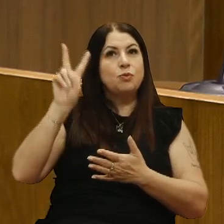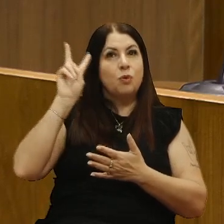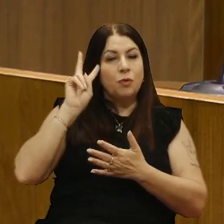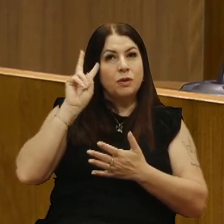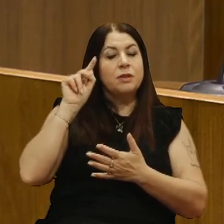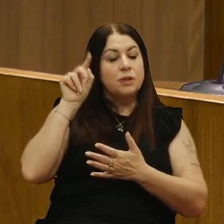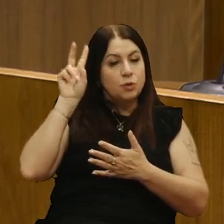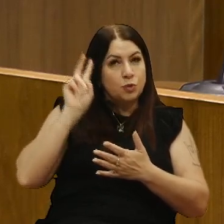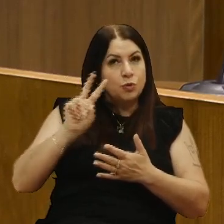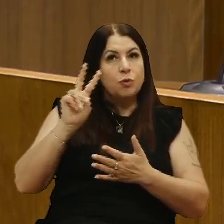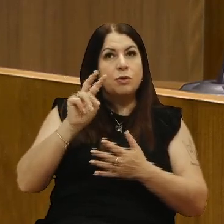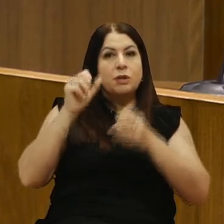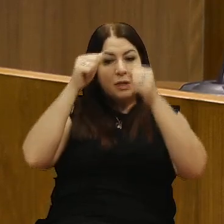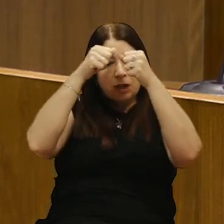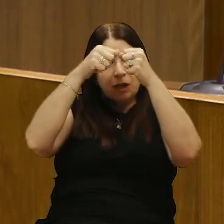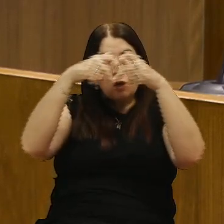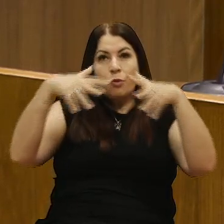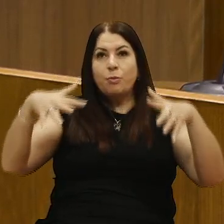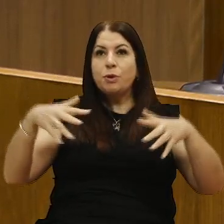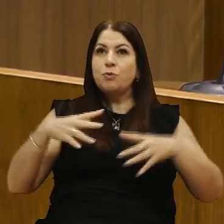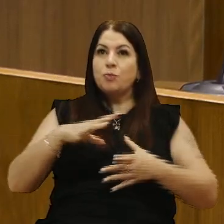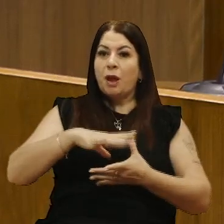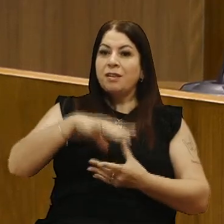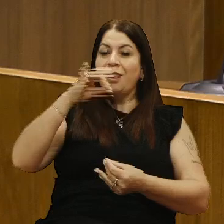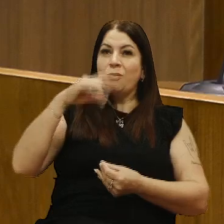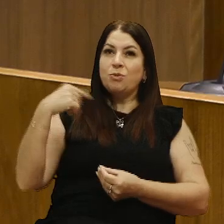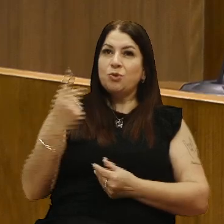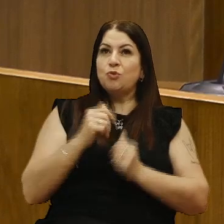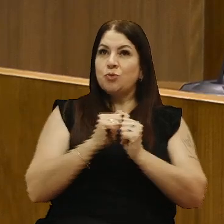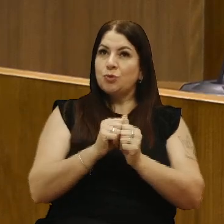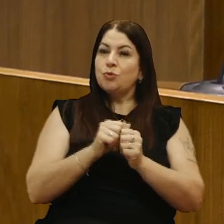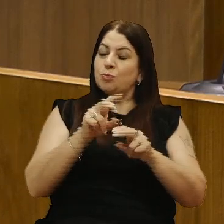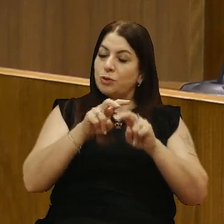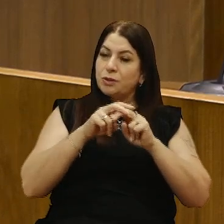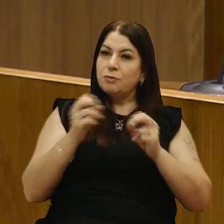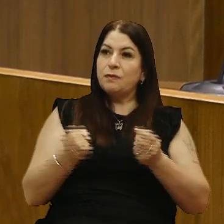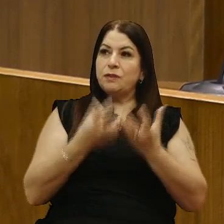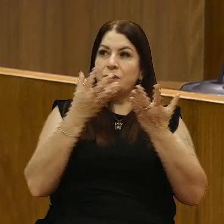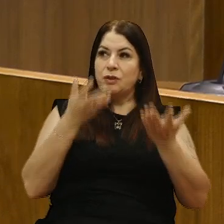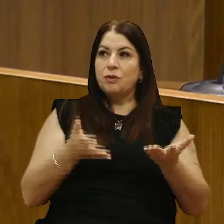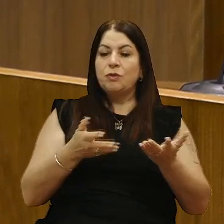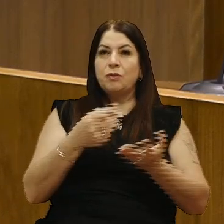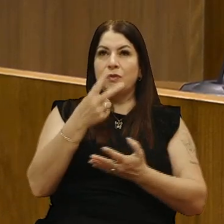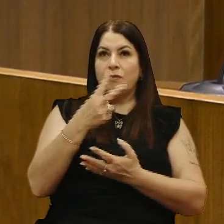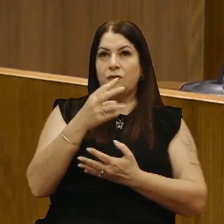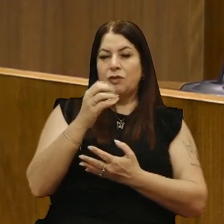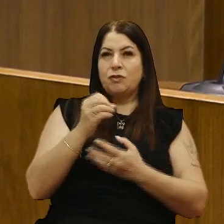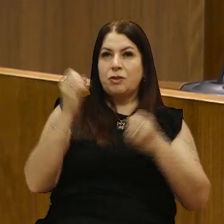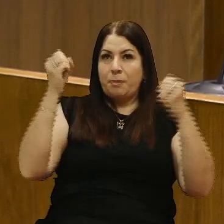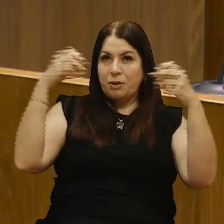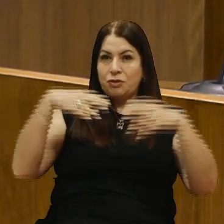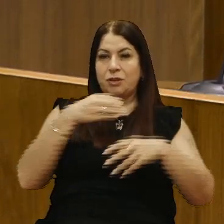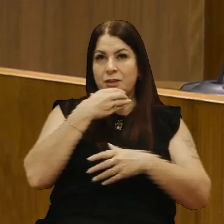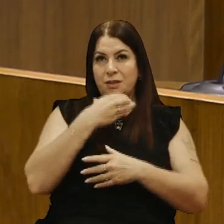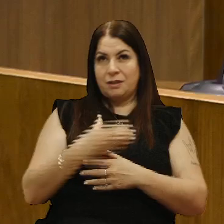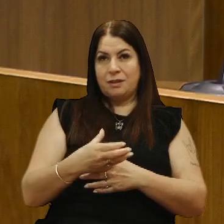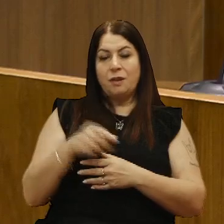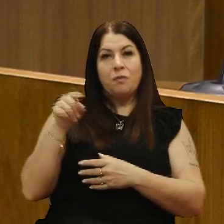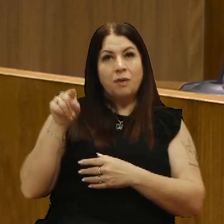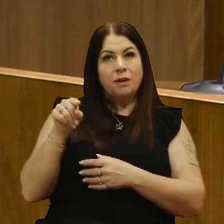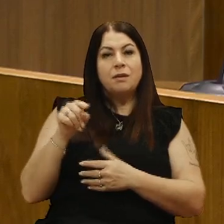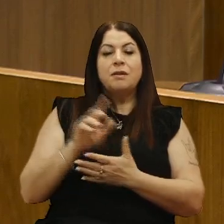e histórias que iluminam almas. Por isso, ao celebrarmos agora a 20ª Magia de Natal no Vale